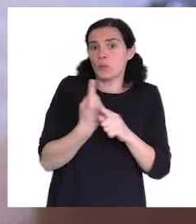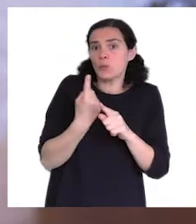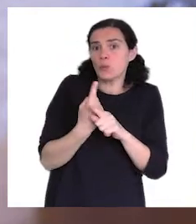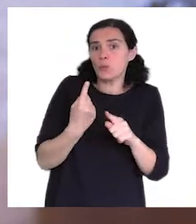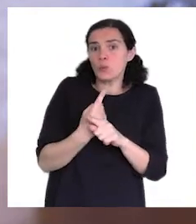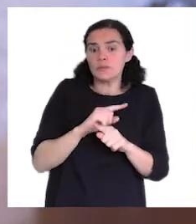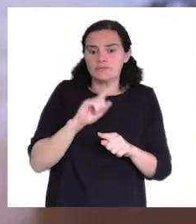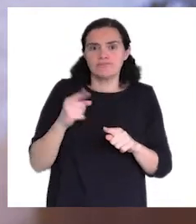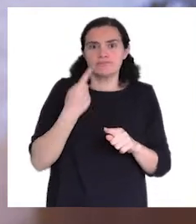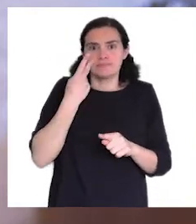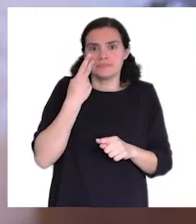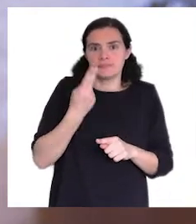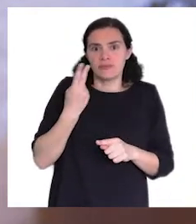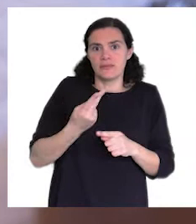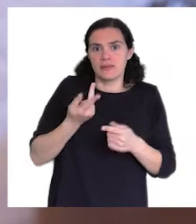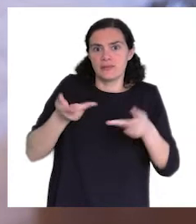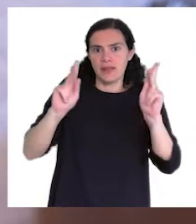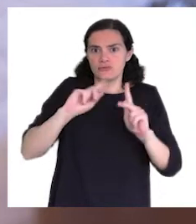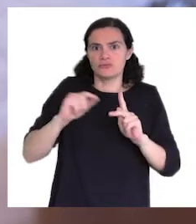que abdicar das nossas